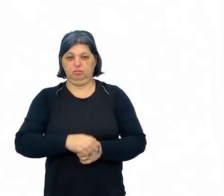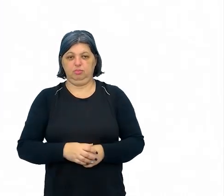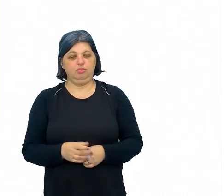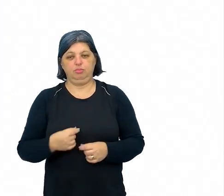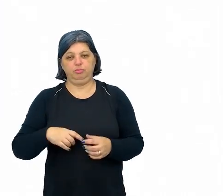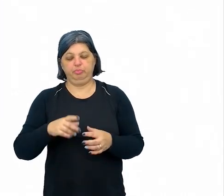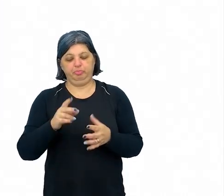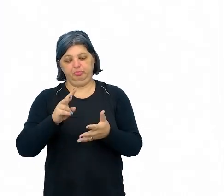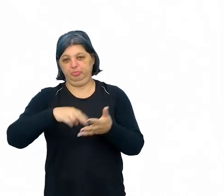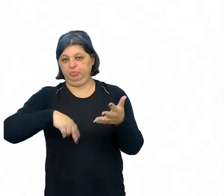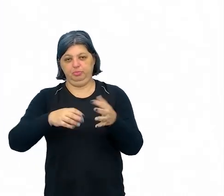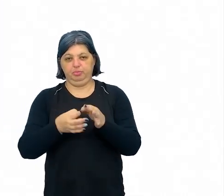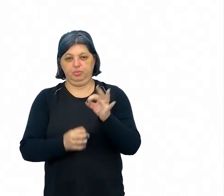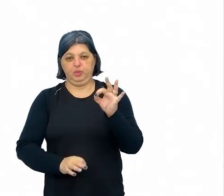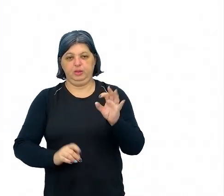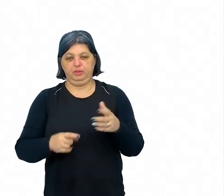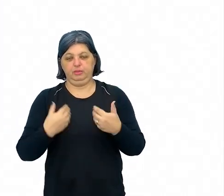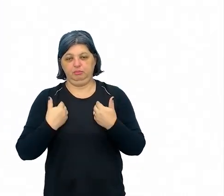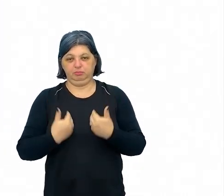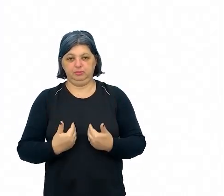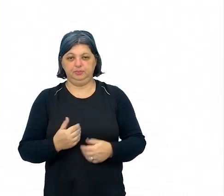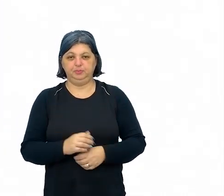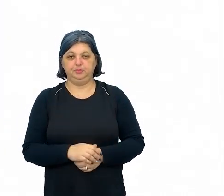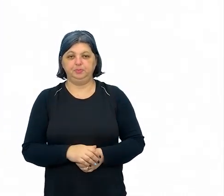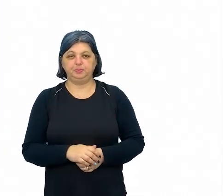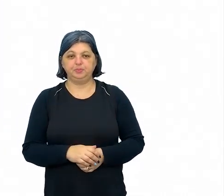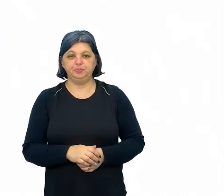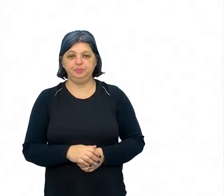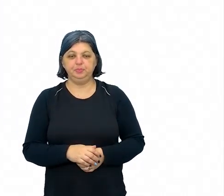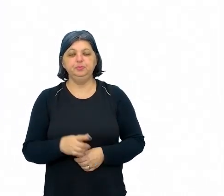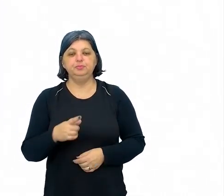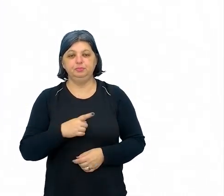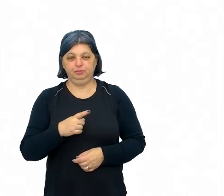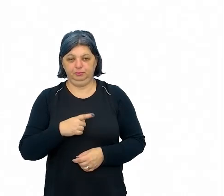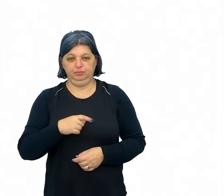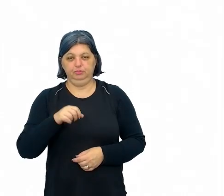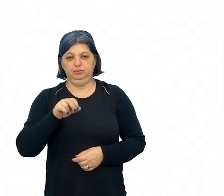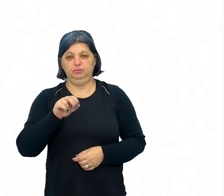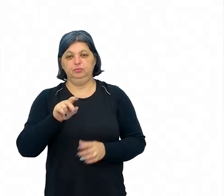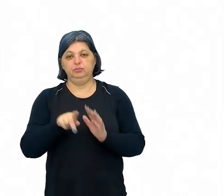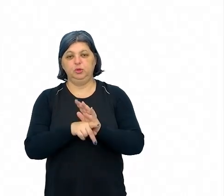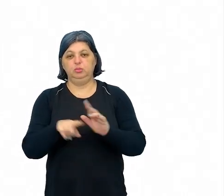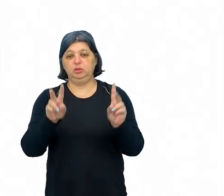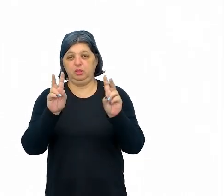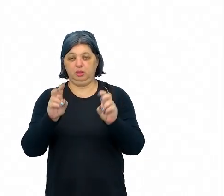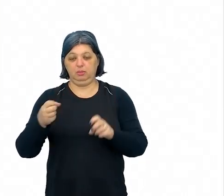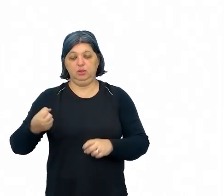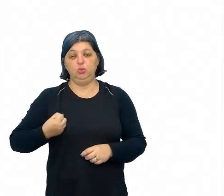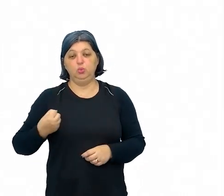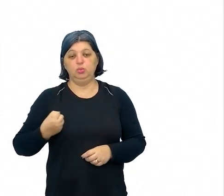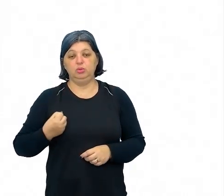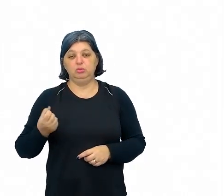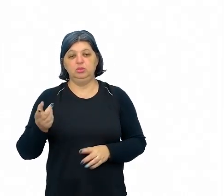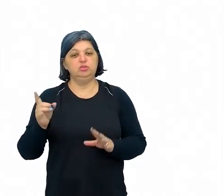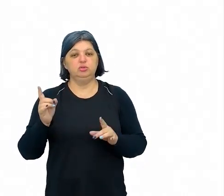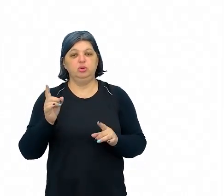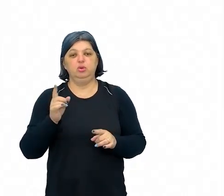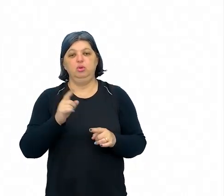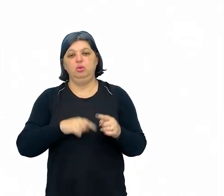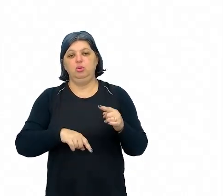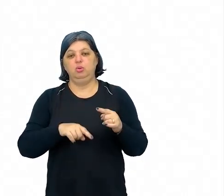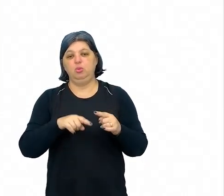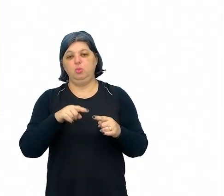ler tudo, tá, pessoal, que senão fica um pouquinho cansativo. Eu tenho aqui a unidade temática números, eu vou ler o objeto de